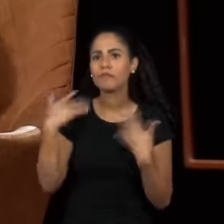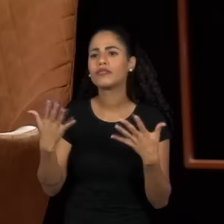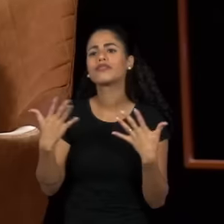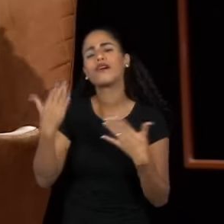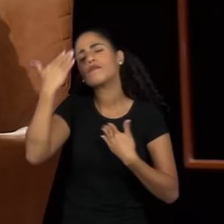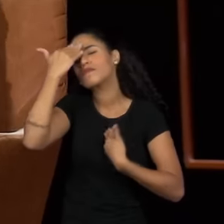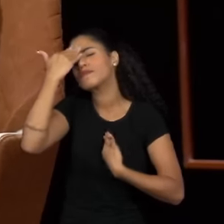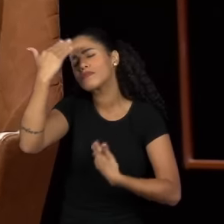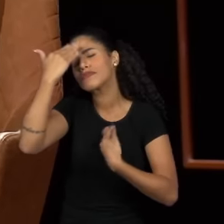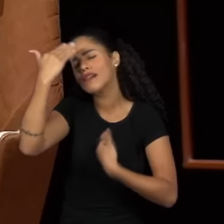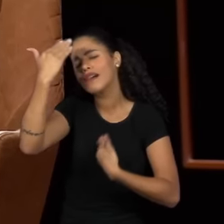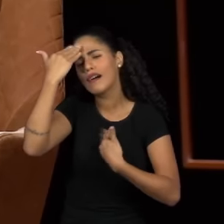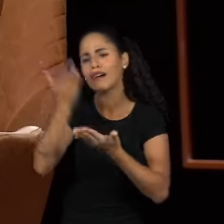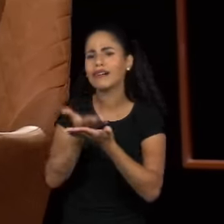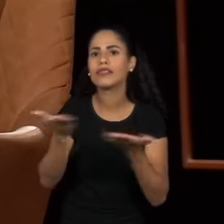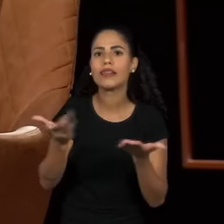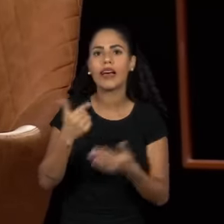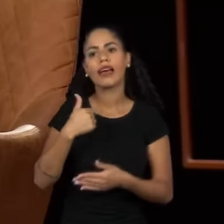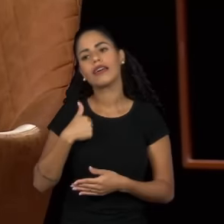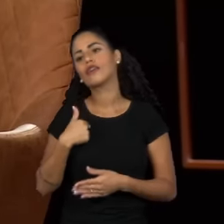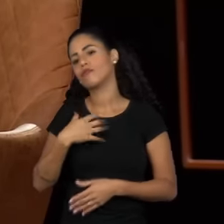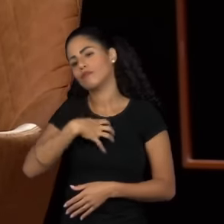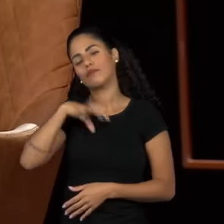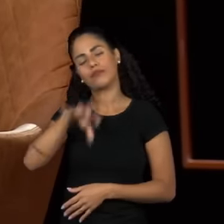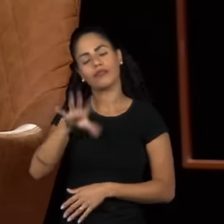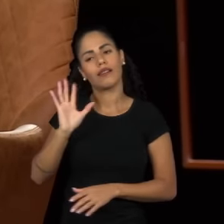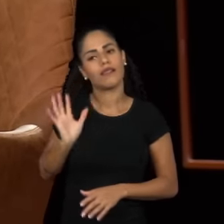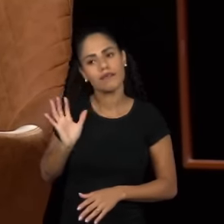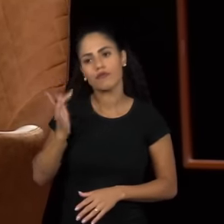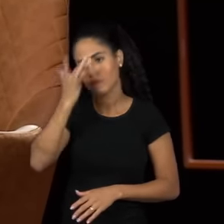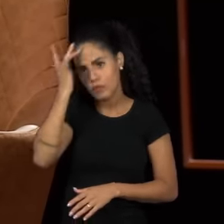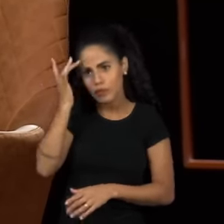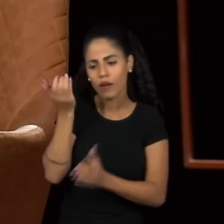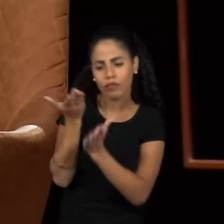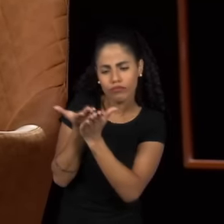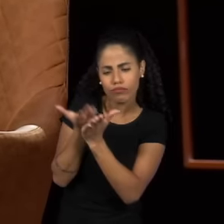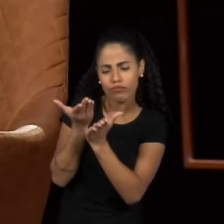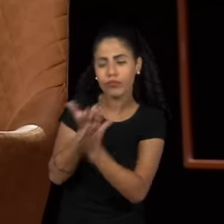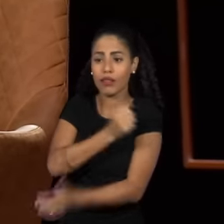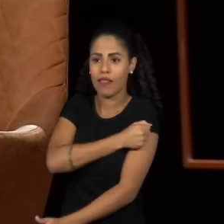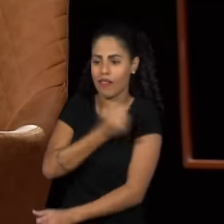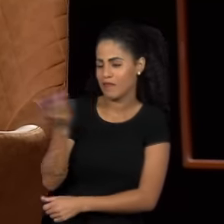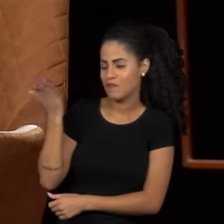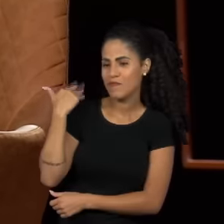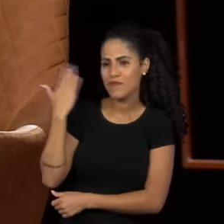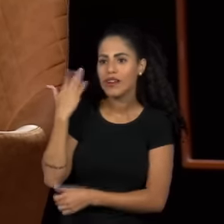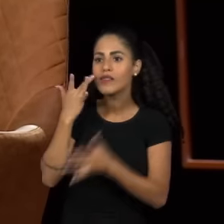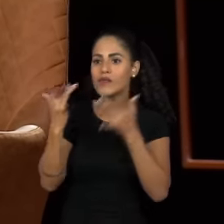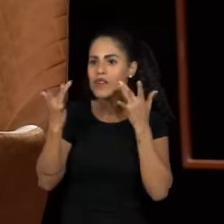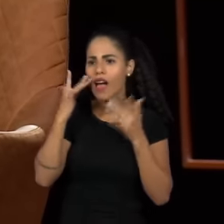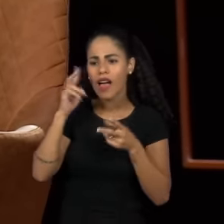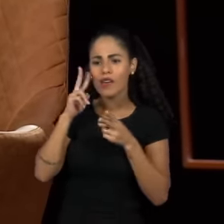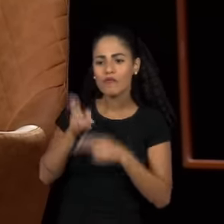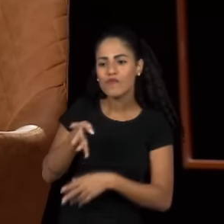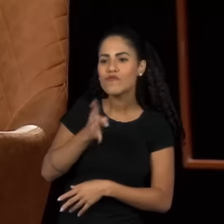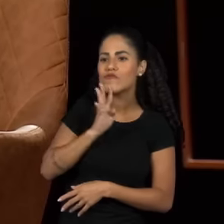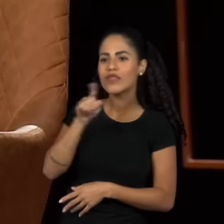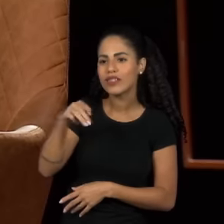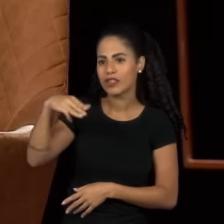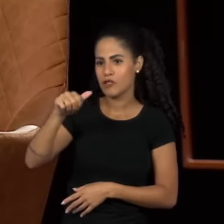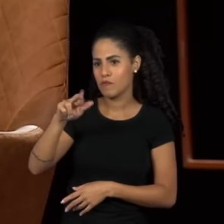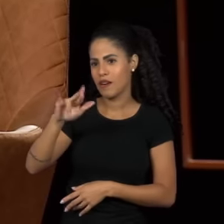muito obrigado. E eu era esse tipo de estudante. Então, quando eu vi também a Marília fazer... A Marília, para mim, era uma